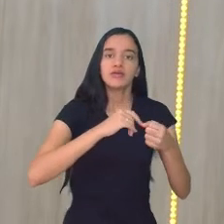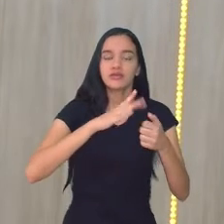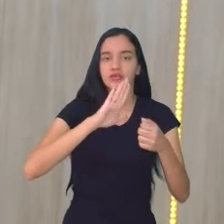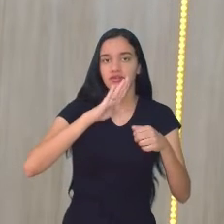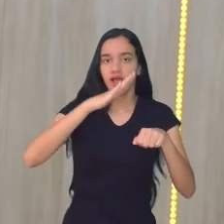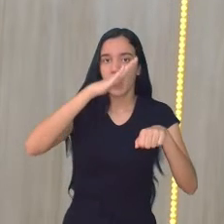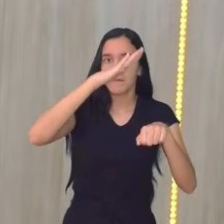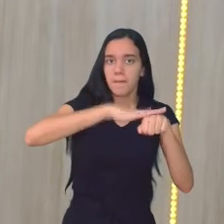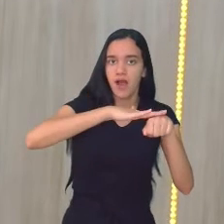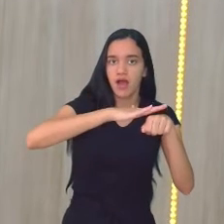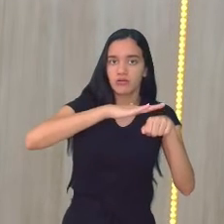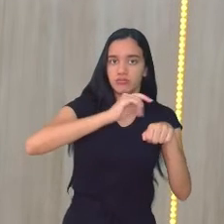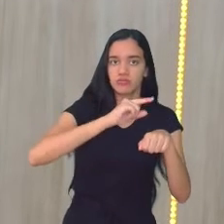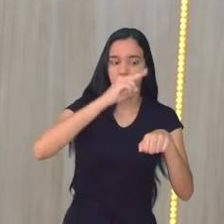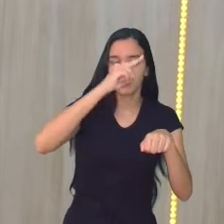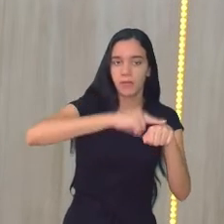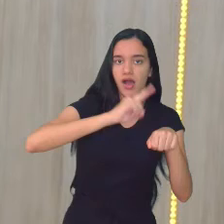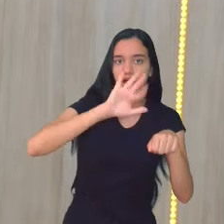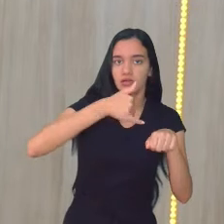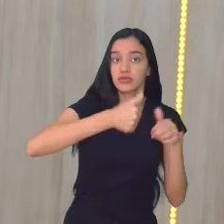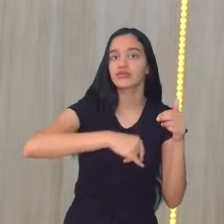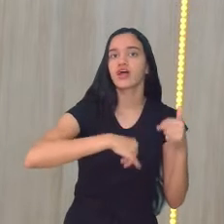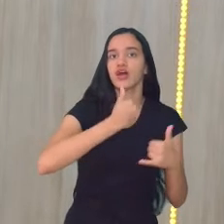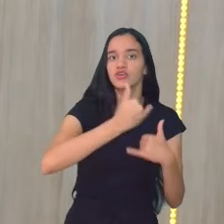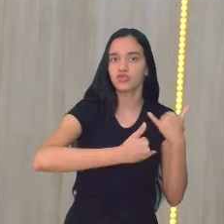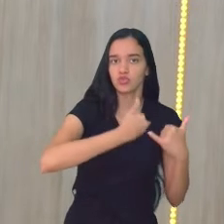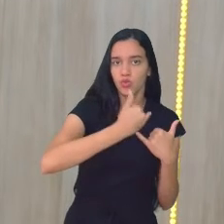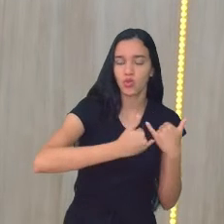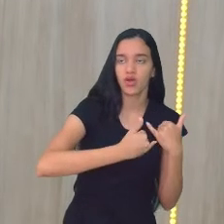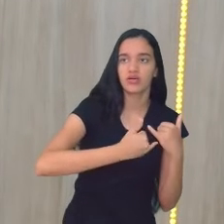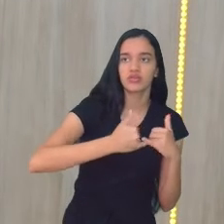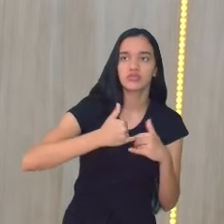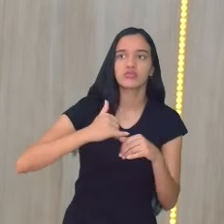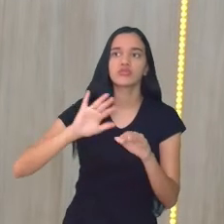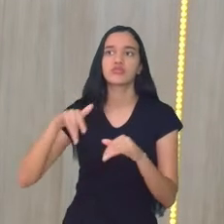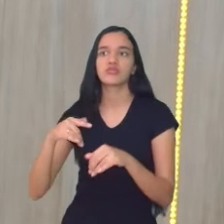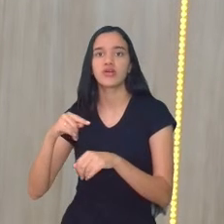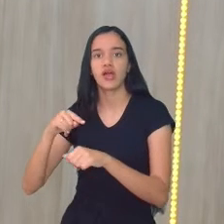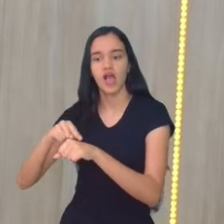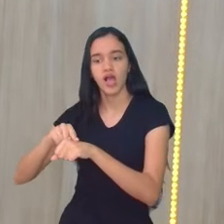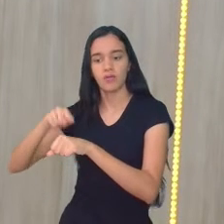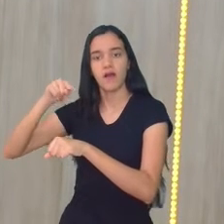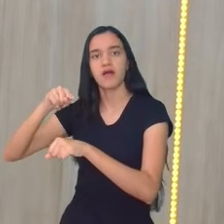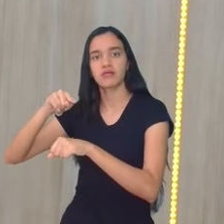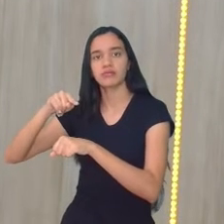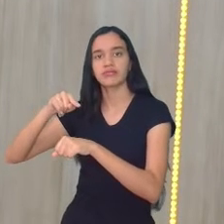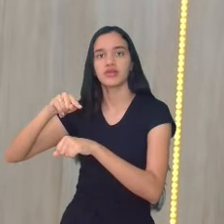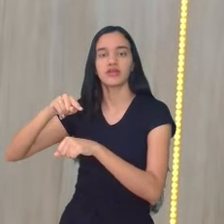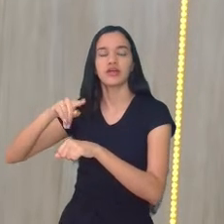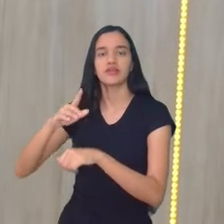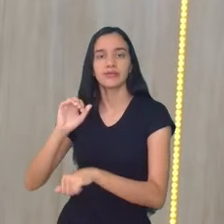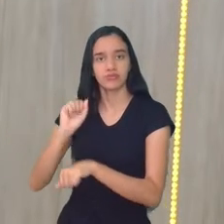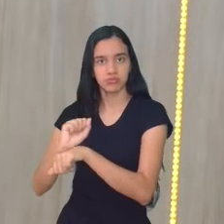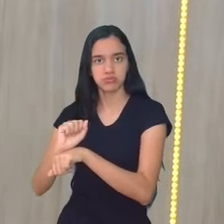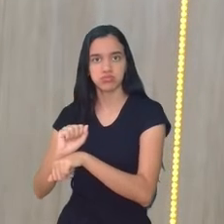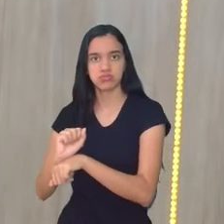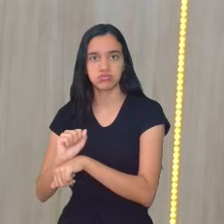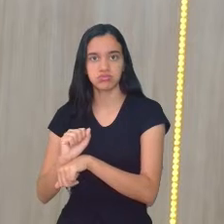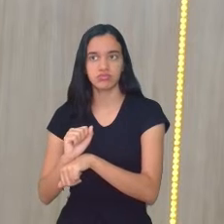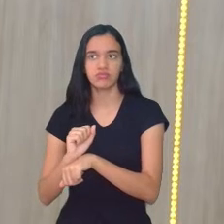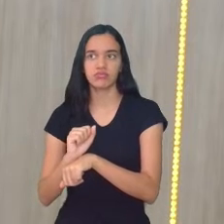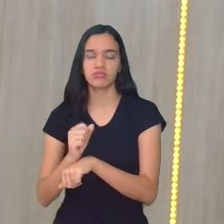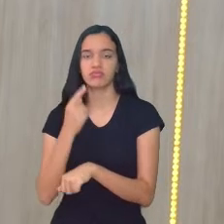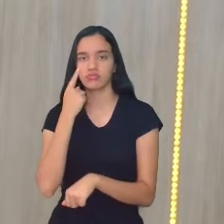esse daqui está jogando, está para cima. Então, o relógio está andando. O tempo está andando. Quando ele dá a jogada dele, ele